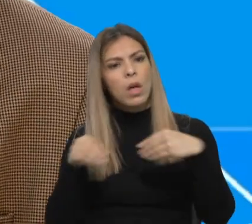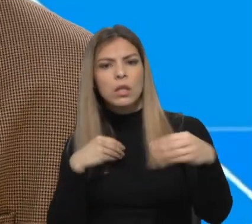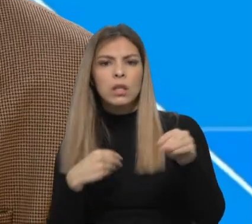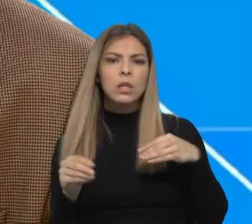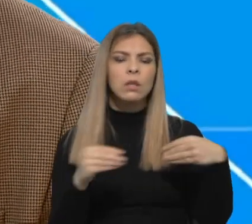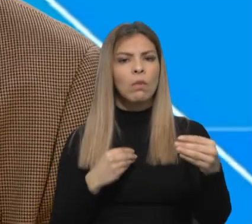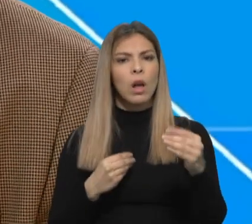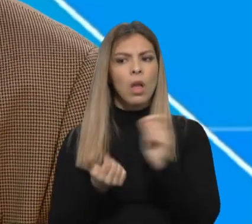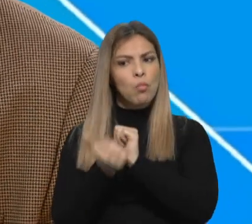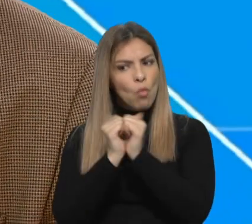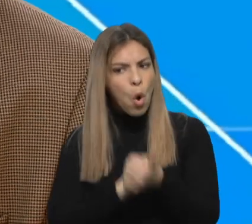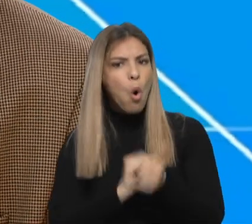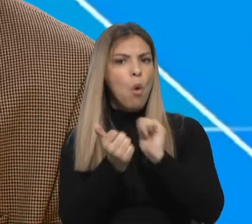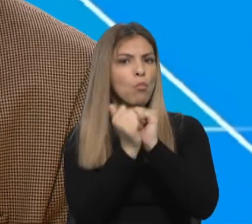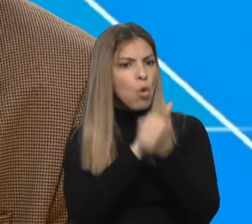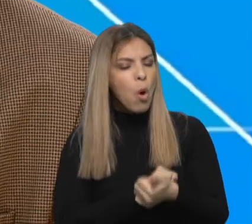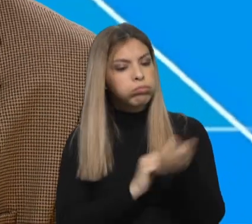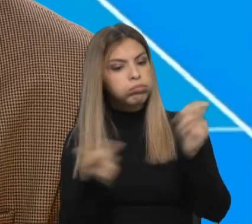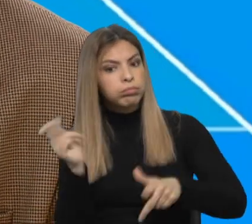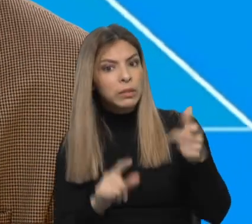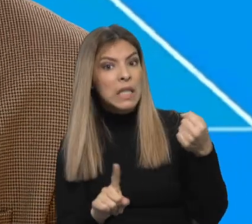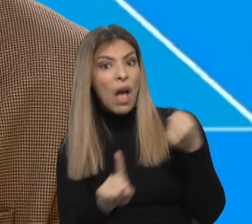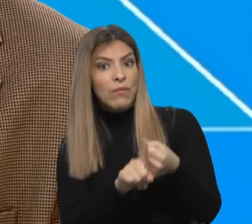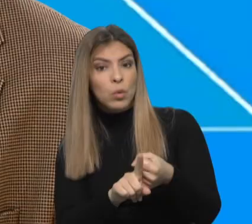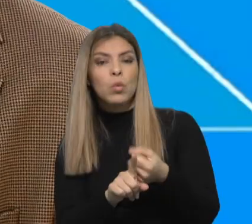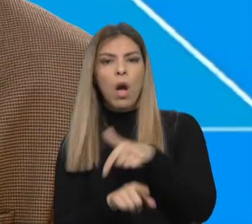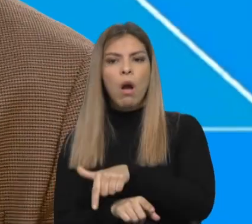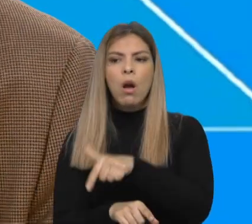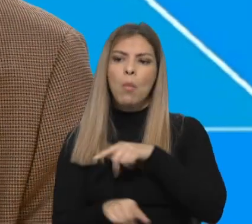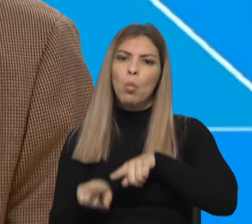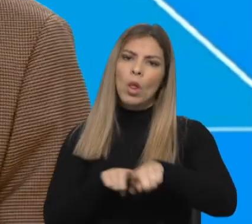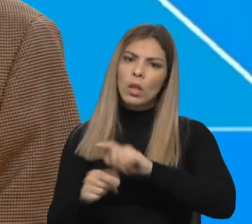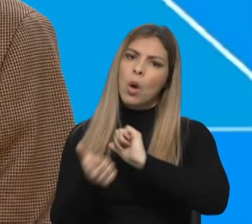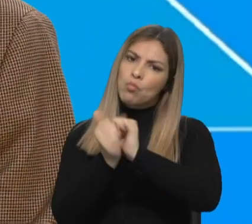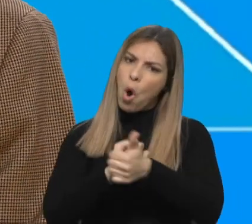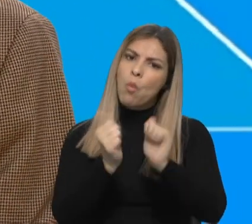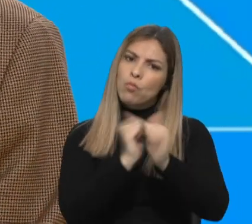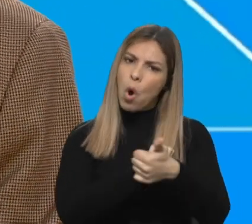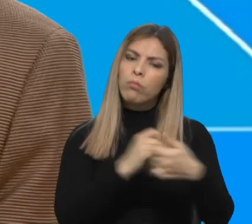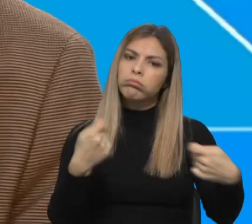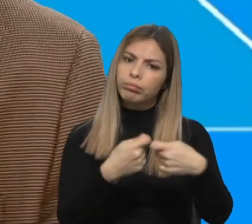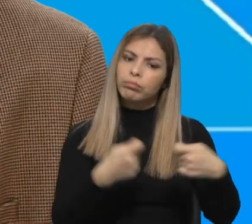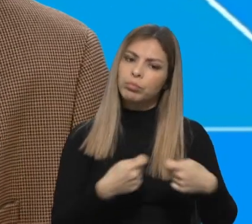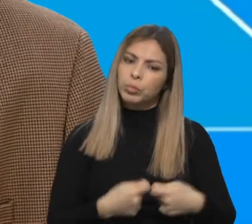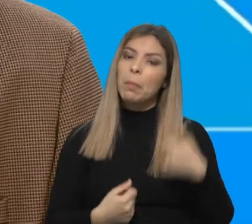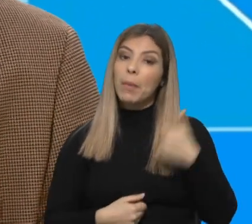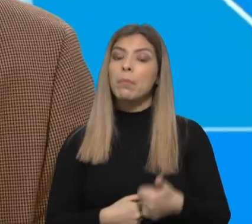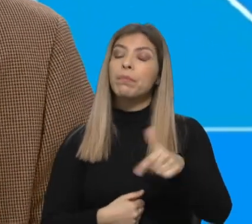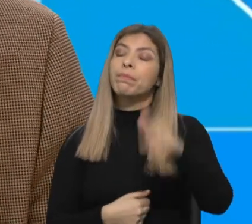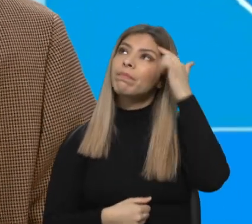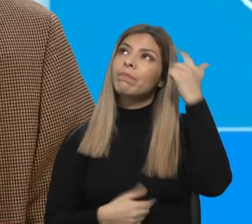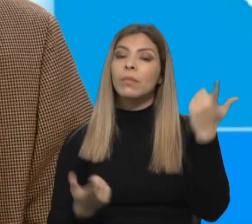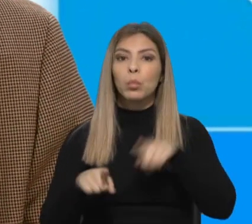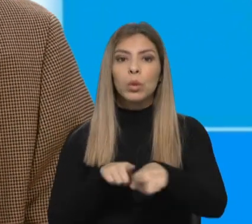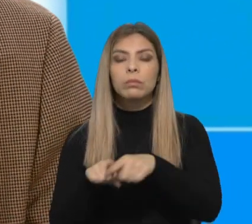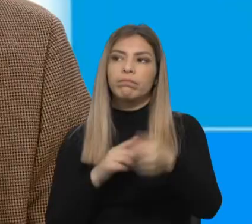e que se tem adaptado bem aos diferentes desafios. E essa elasticidade depois permite que os políticos olhem para o passado e consigam